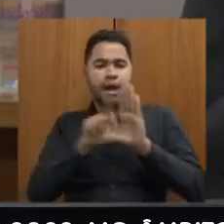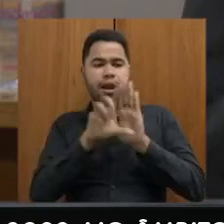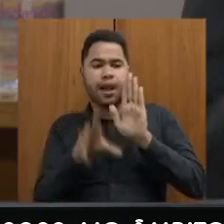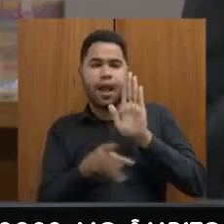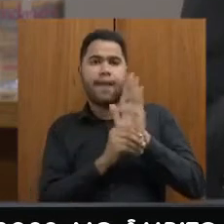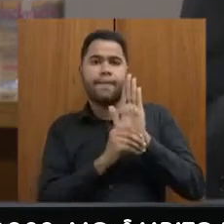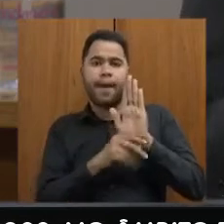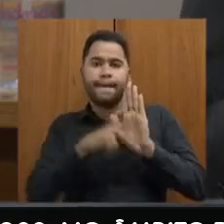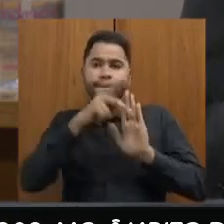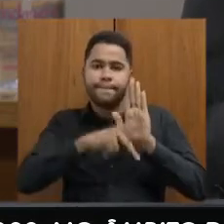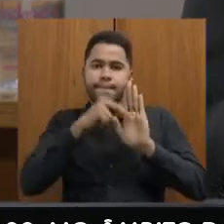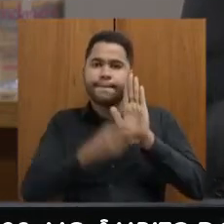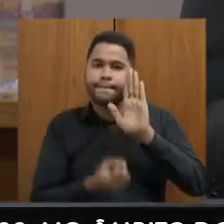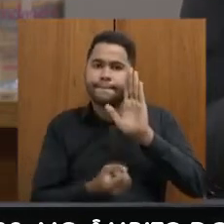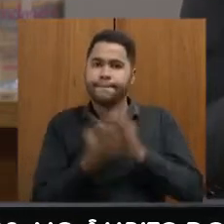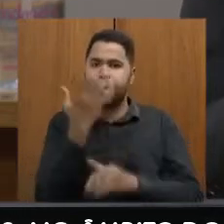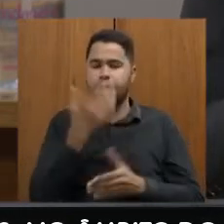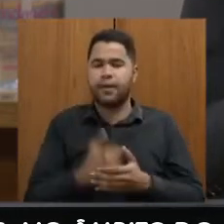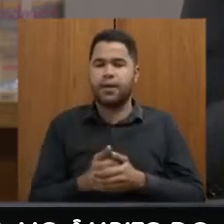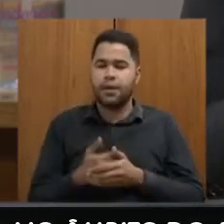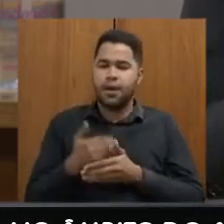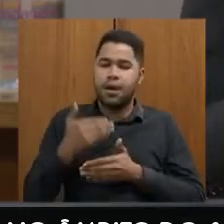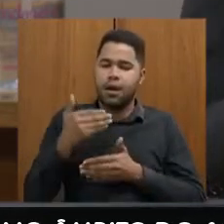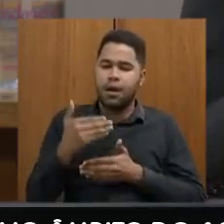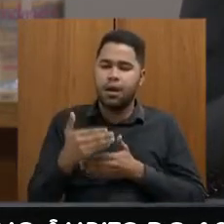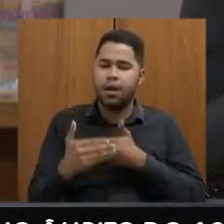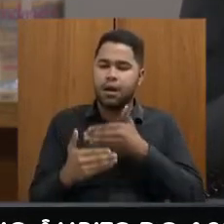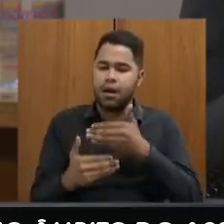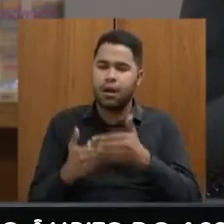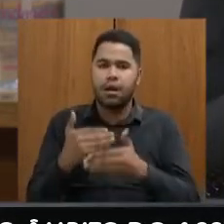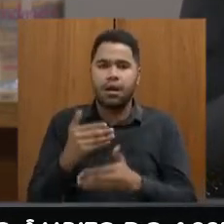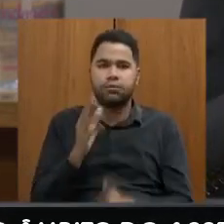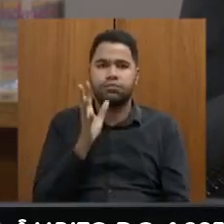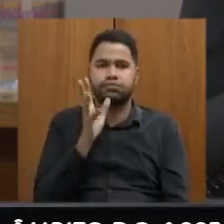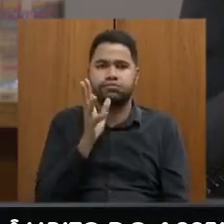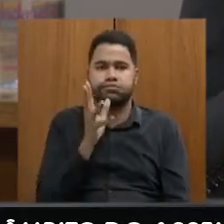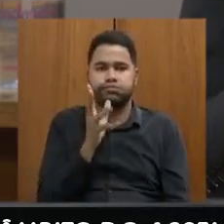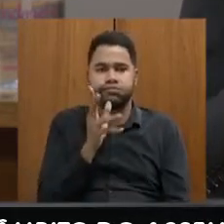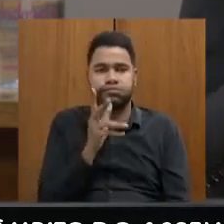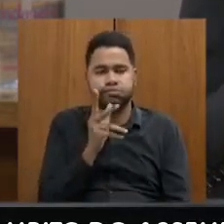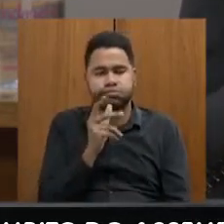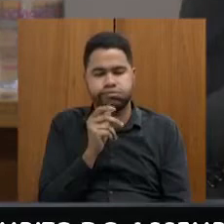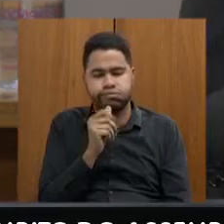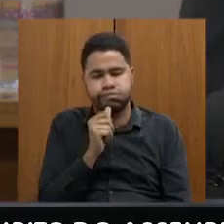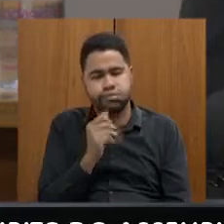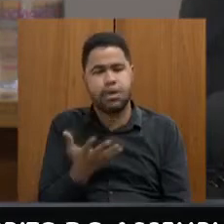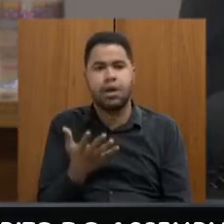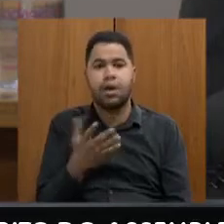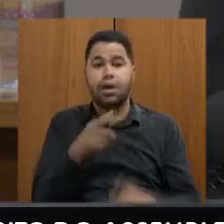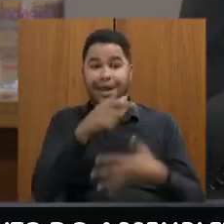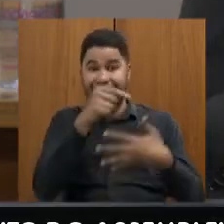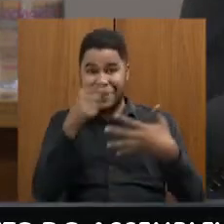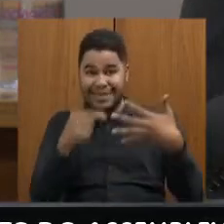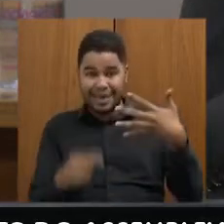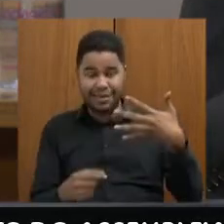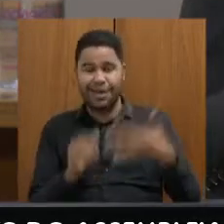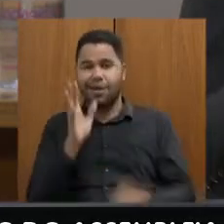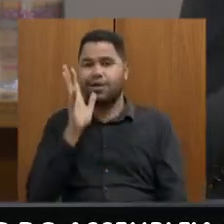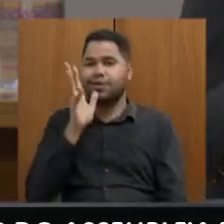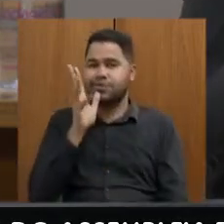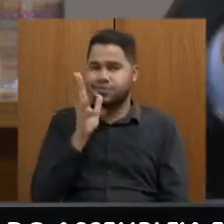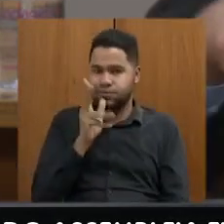projeto fosse elaborado que o processo para elaboração de um projeto é lento esse processo de licitação são lentes